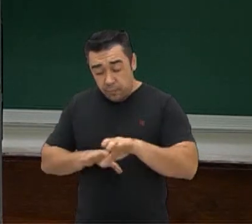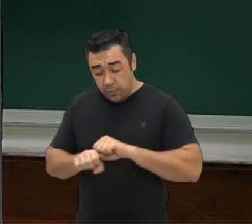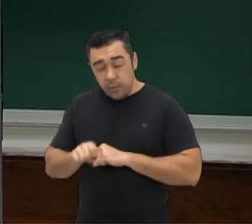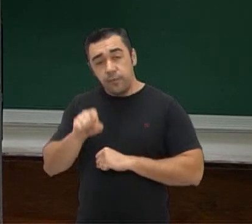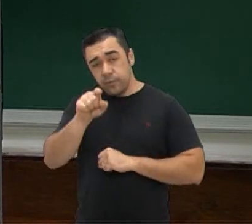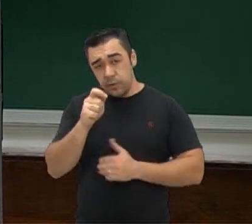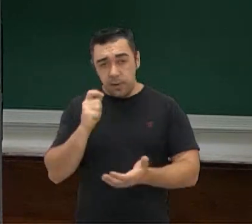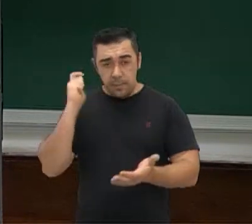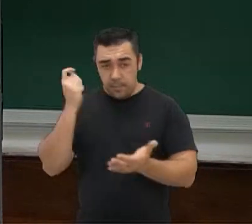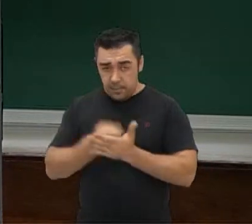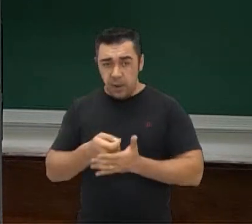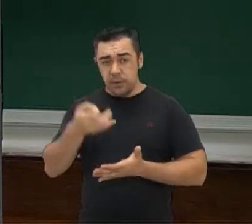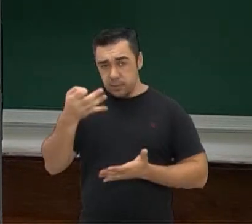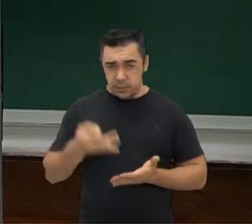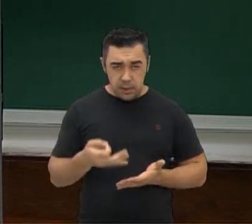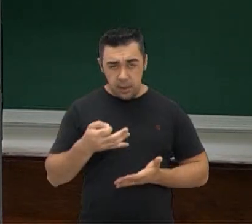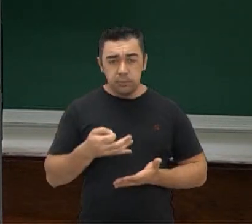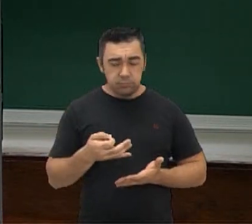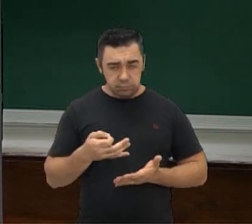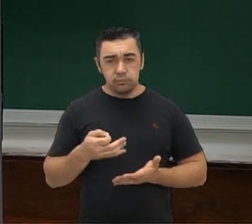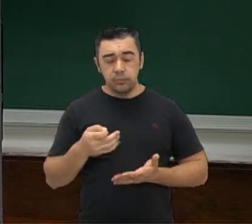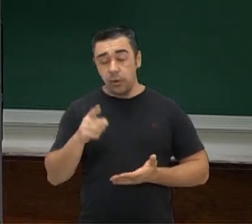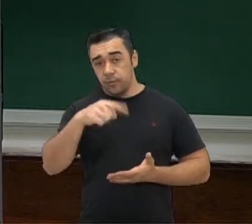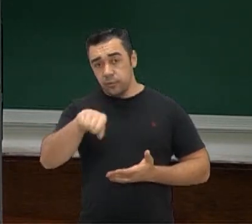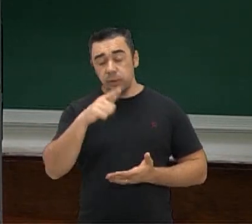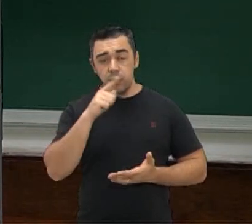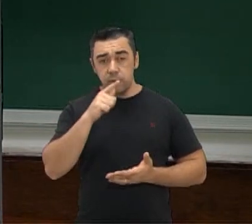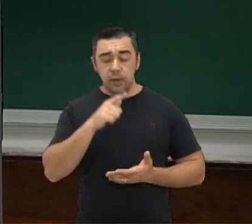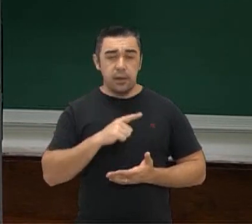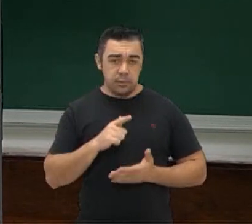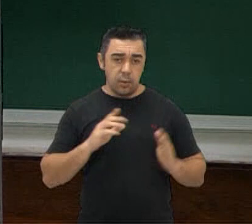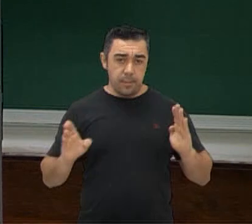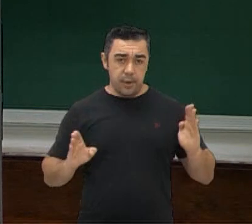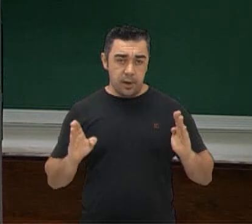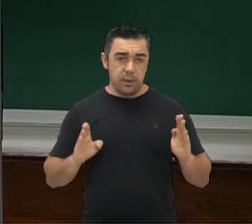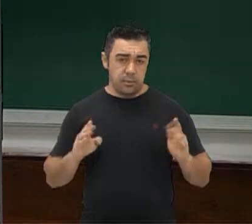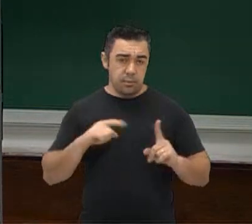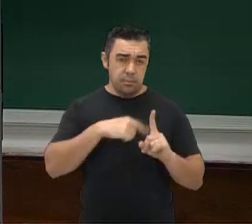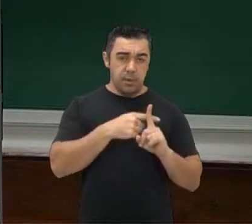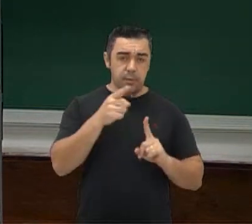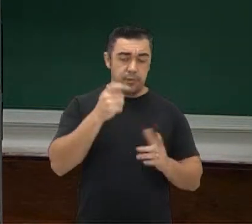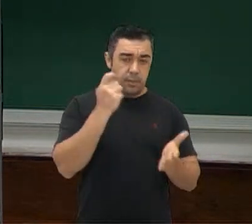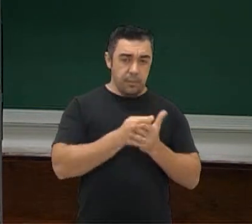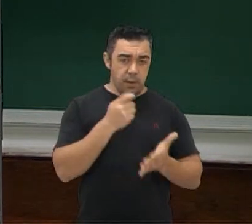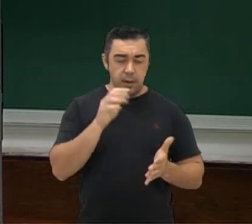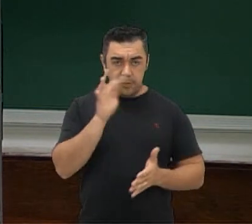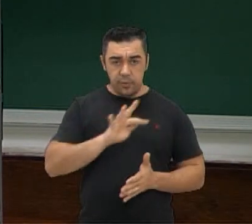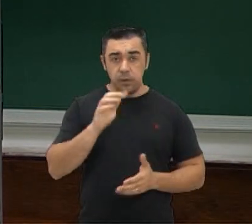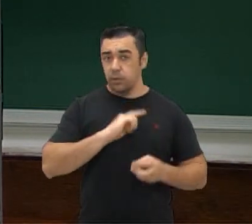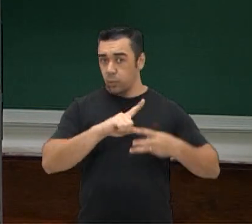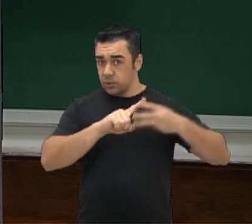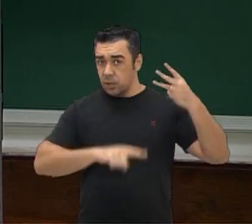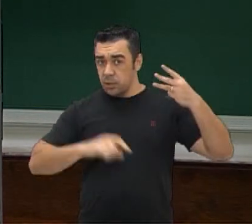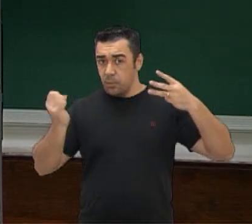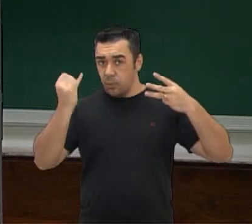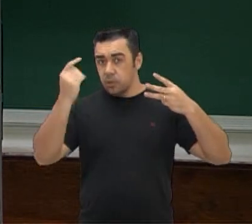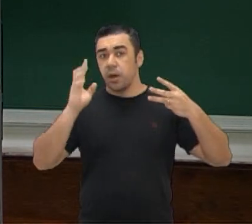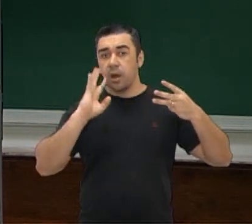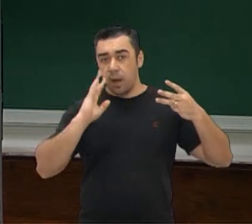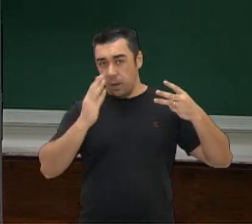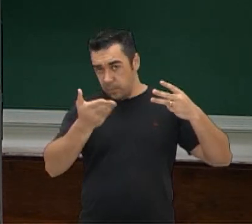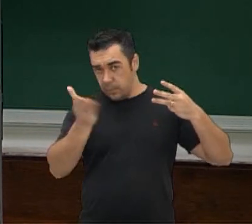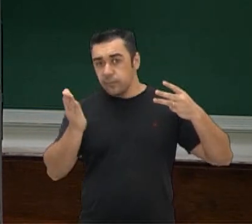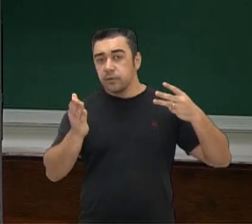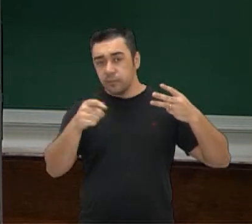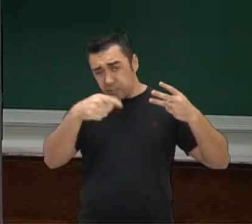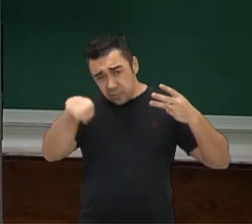vai lá e paga o resto que ficou faltando. Então, você ganha um prazo maior para pagar a sua faculdade. Então, são 3 programas muito importantes, bem legal para vocês, né?